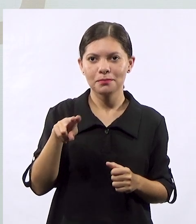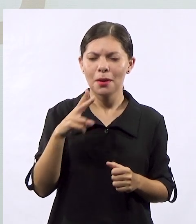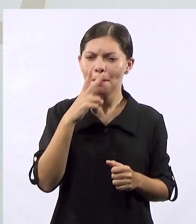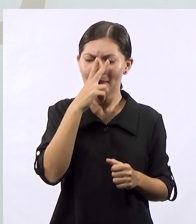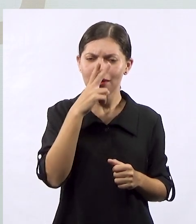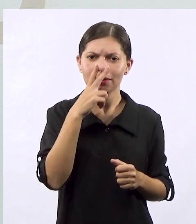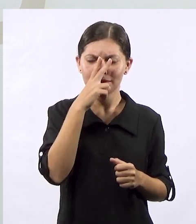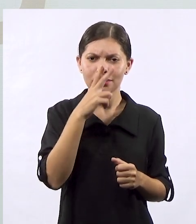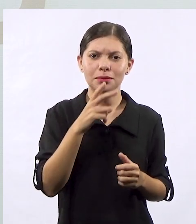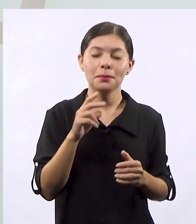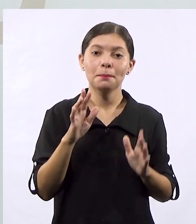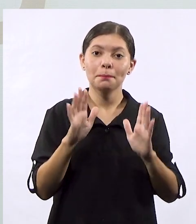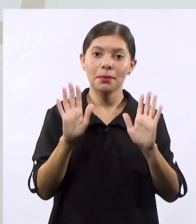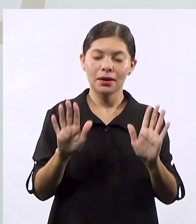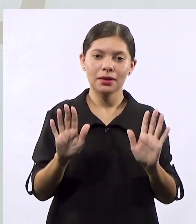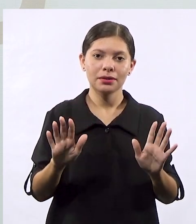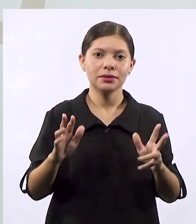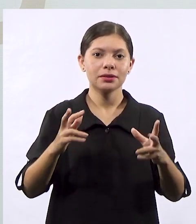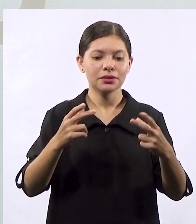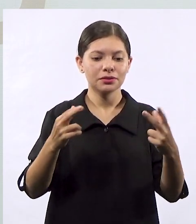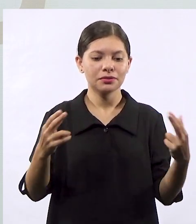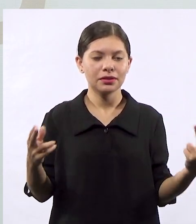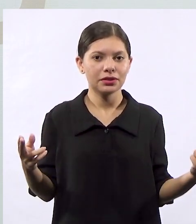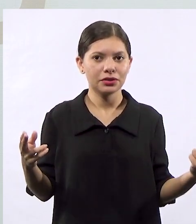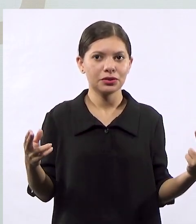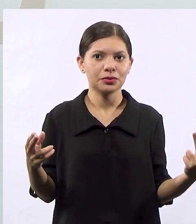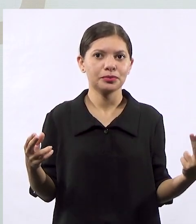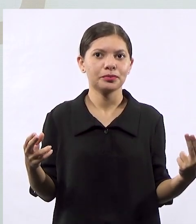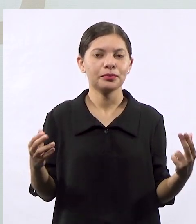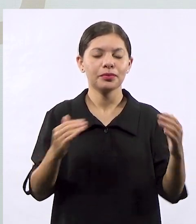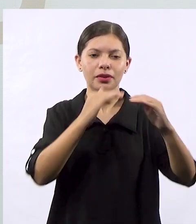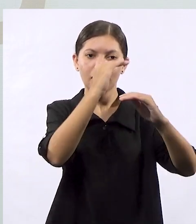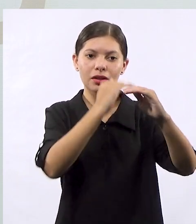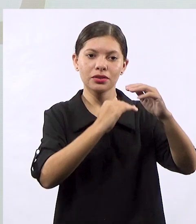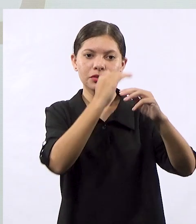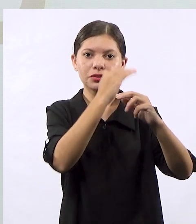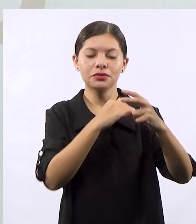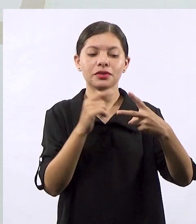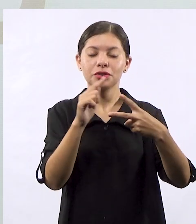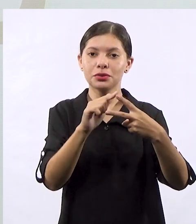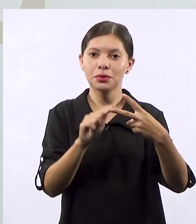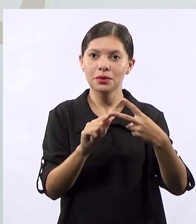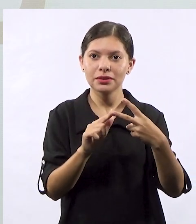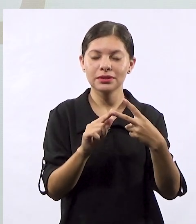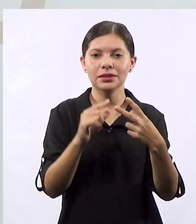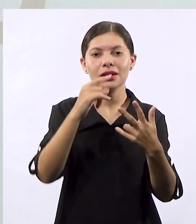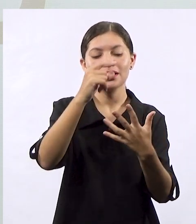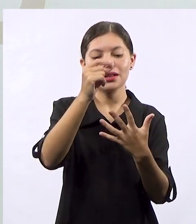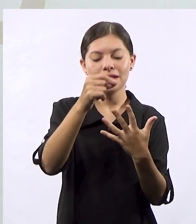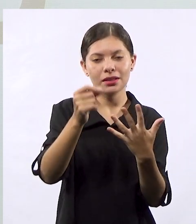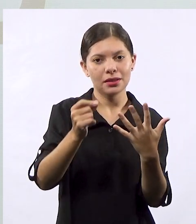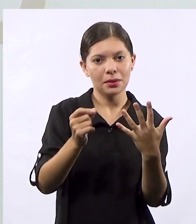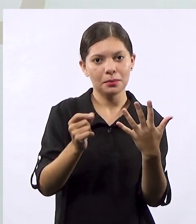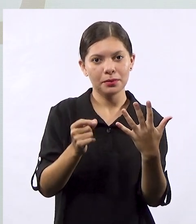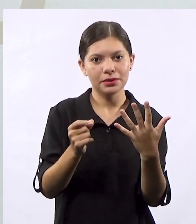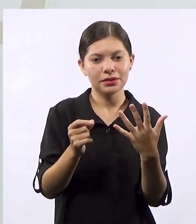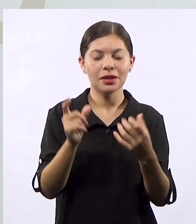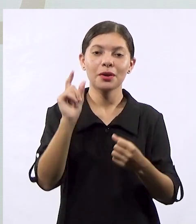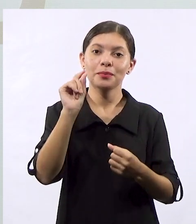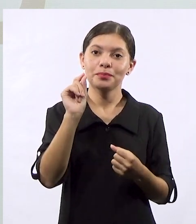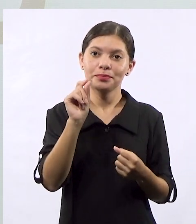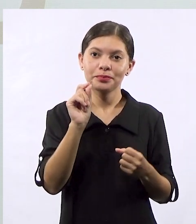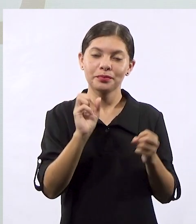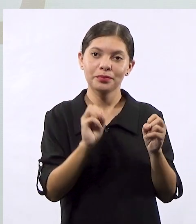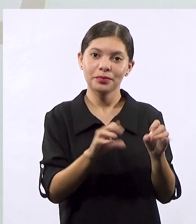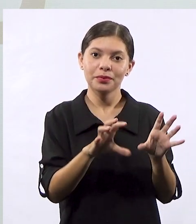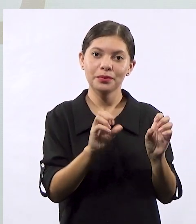diferente. Então, eu tenho níveis, 2, educação básica e ensino superior. Eu tenho etapas, que são as